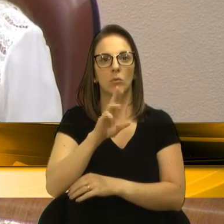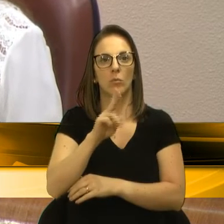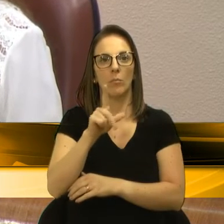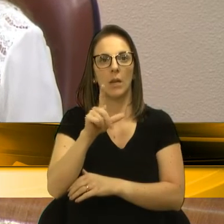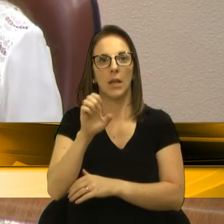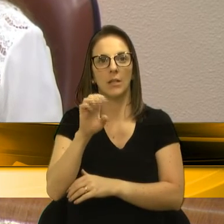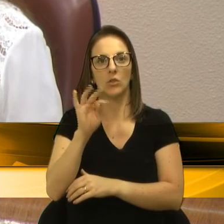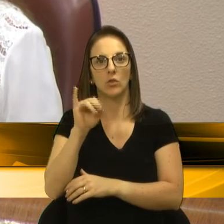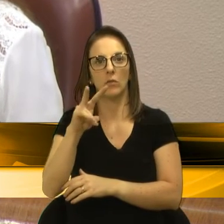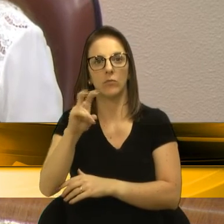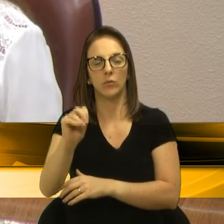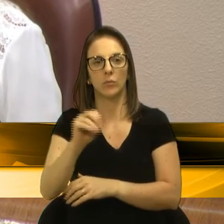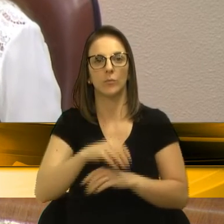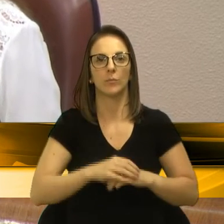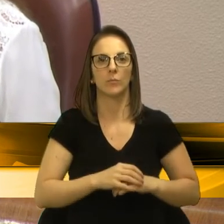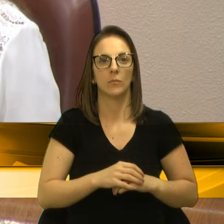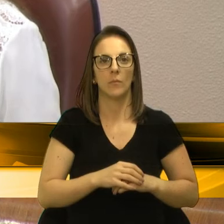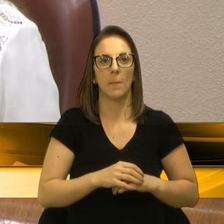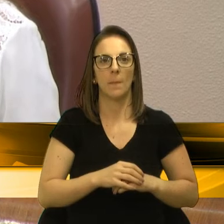Compulsando o artigo